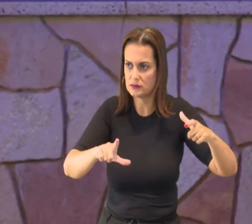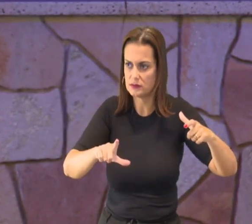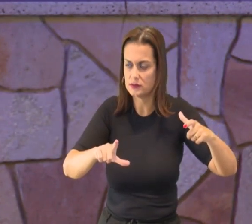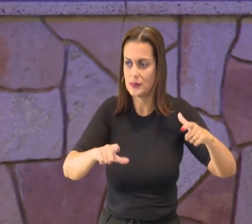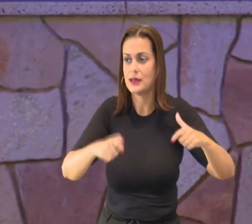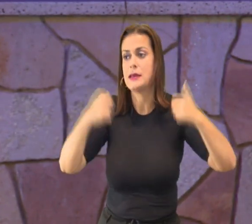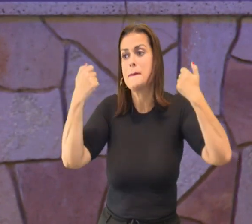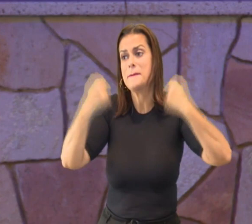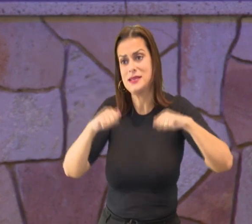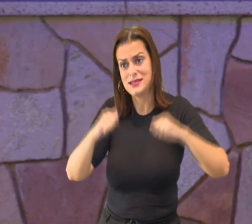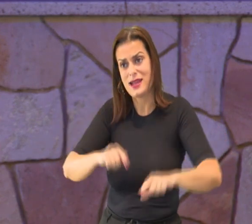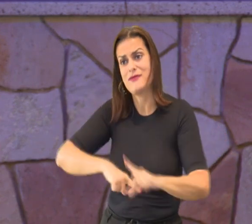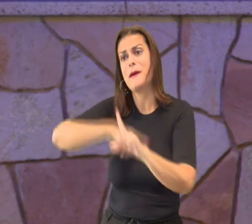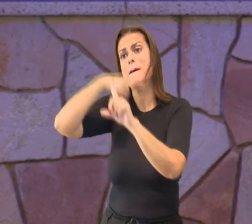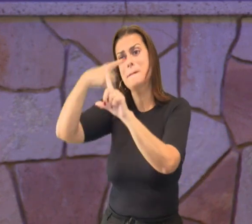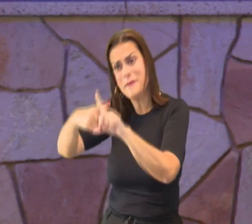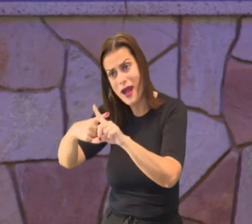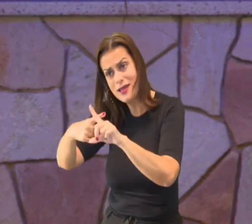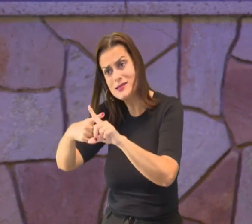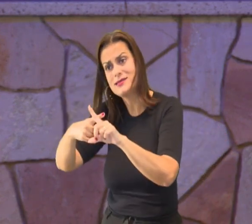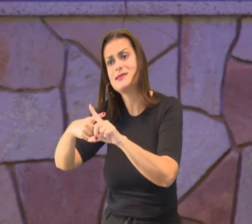procriar, era necessário mais fêmeas.